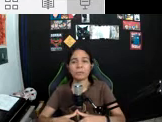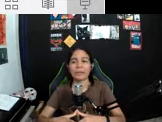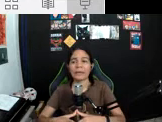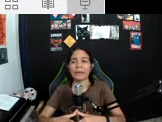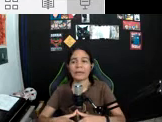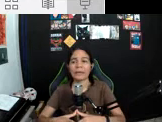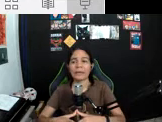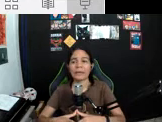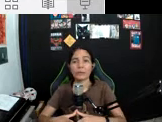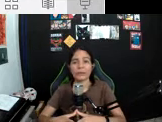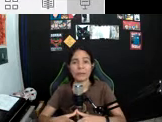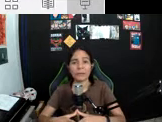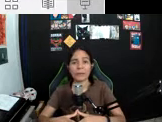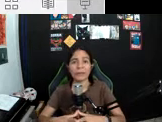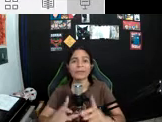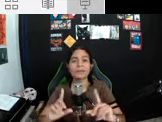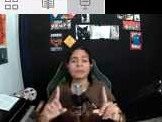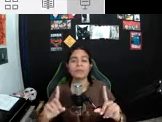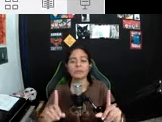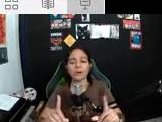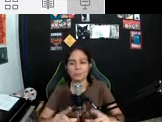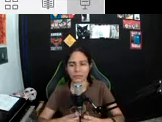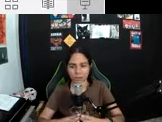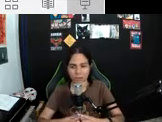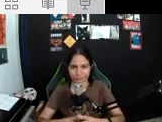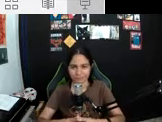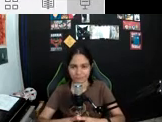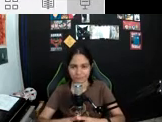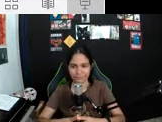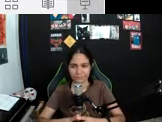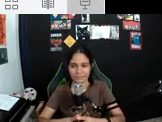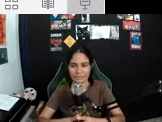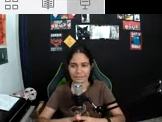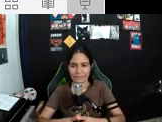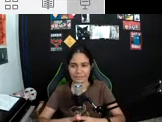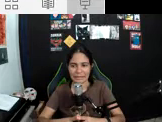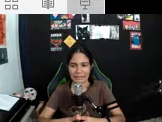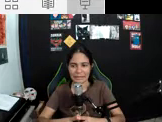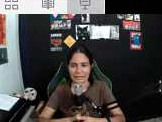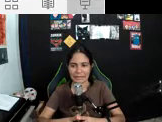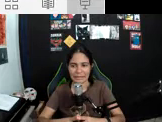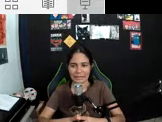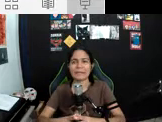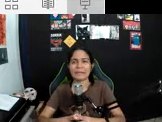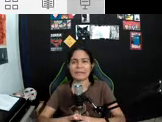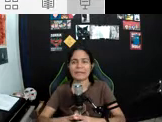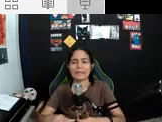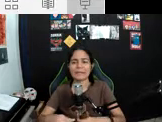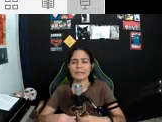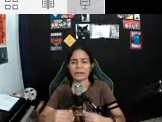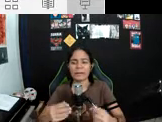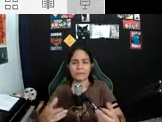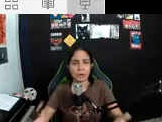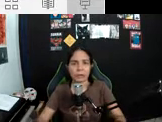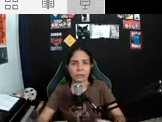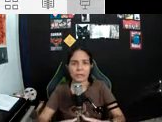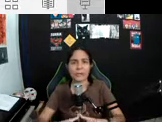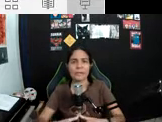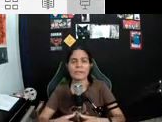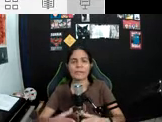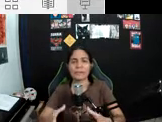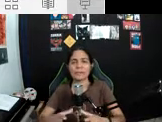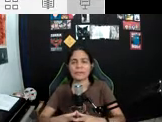Covid só pega em quem não está bem espiritualmente. Aí que ele mora